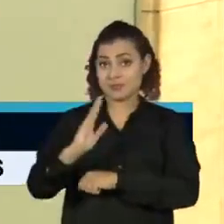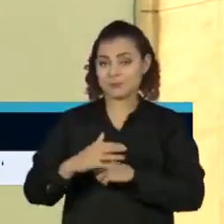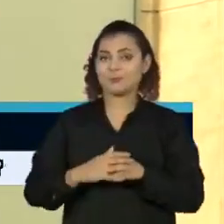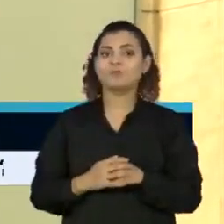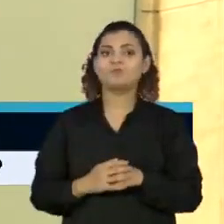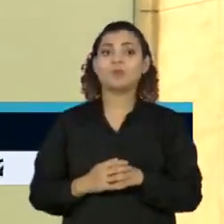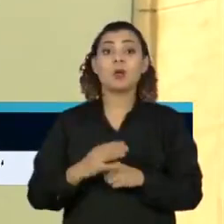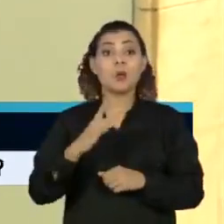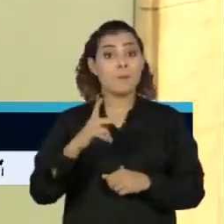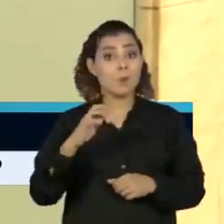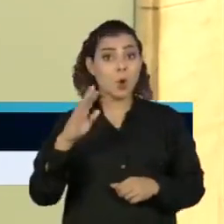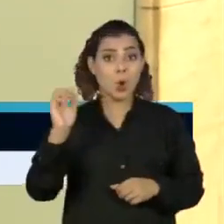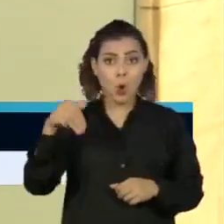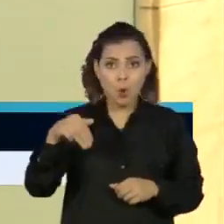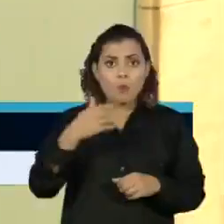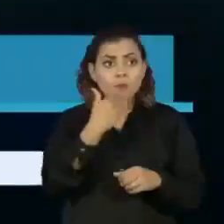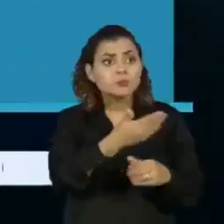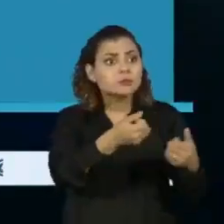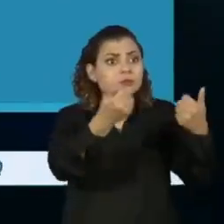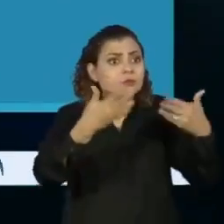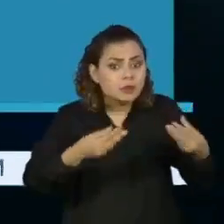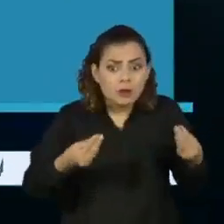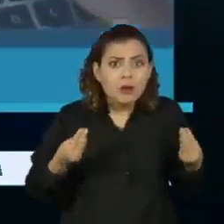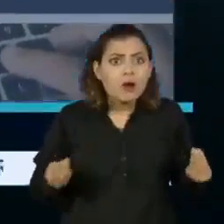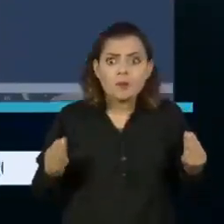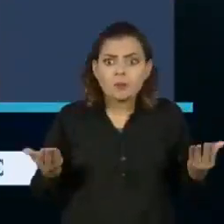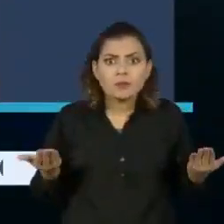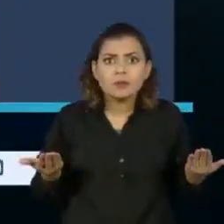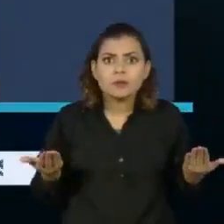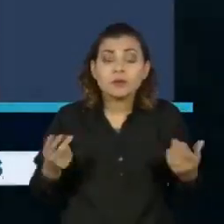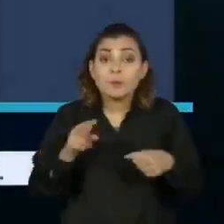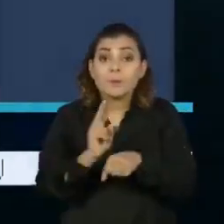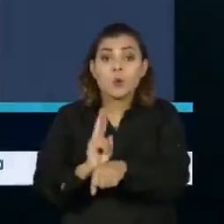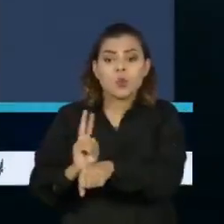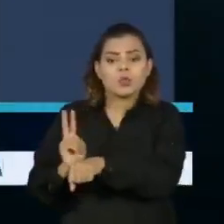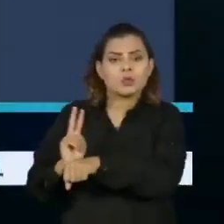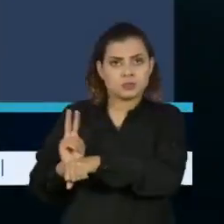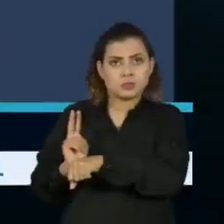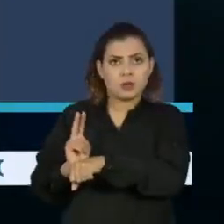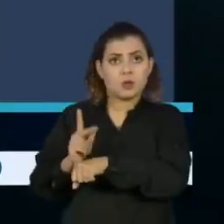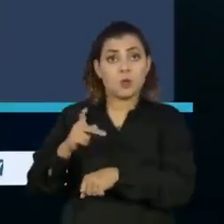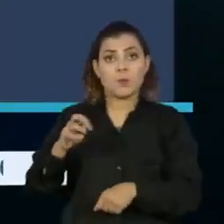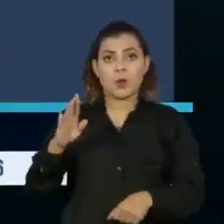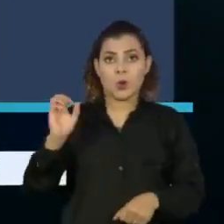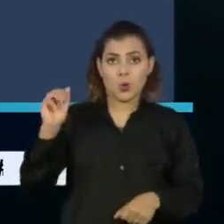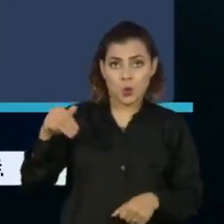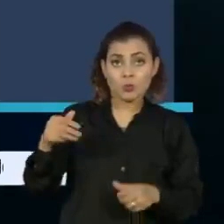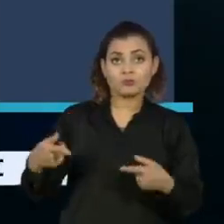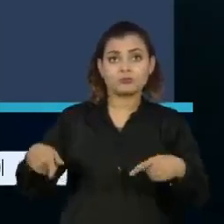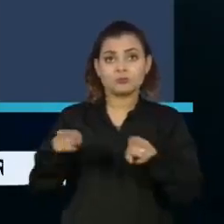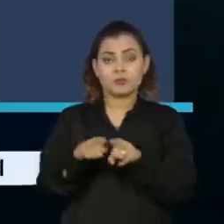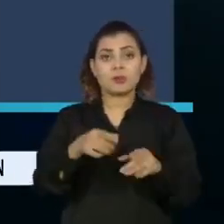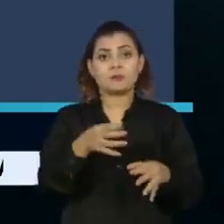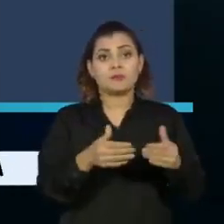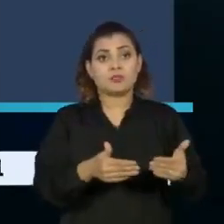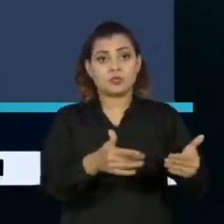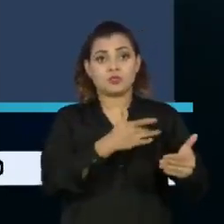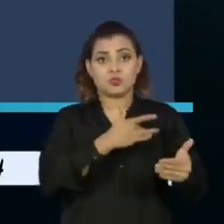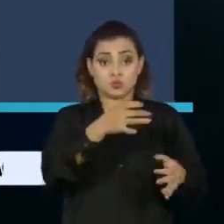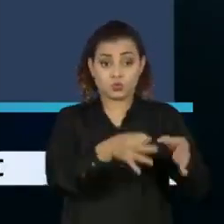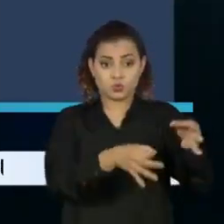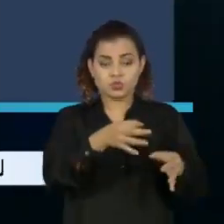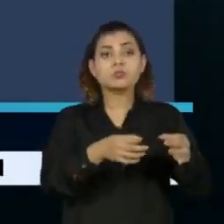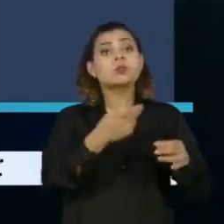de São Paulo pediu explicações à empresa. O Departamento de Proteção e Defesa do Consumidor, ligado ao Ministério da Justiça,